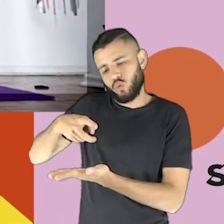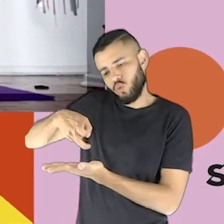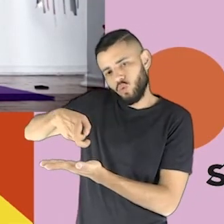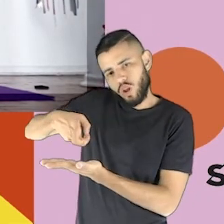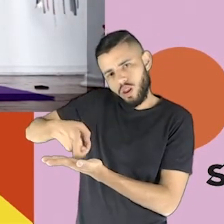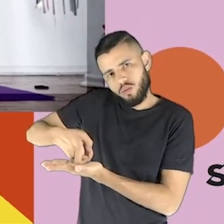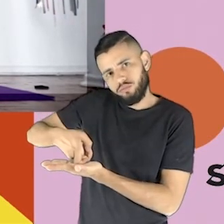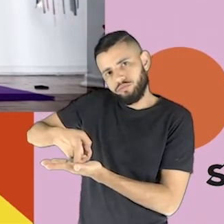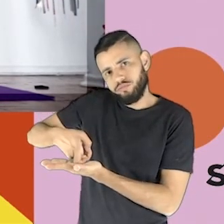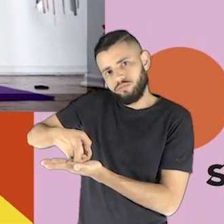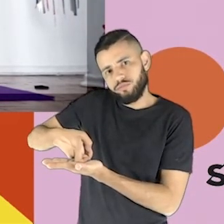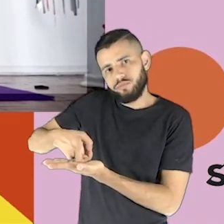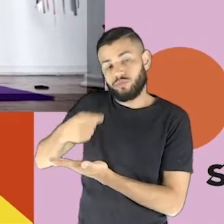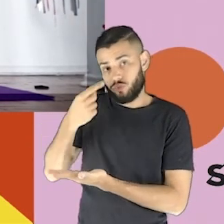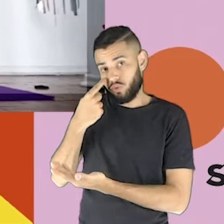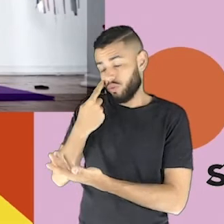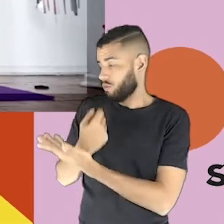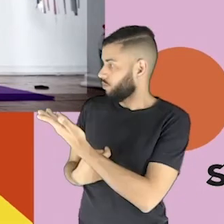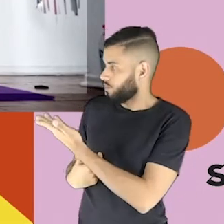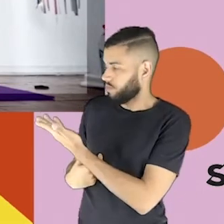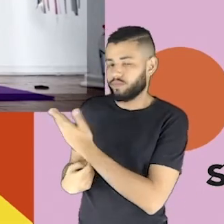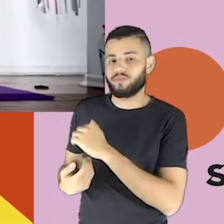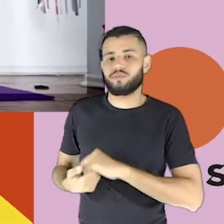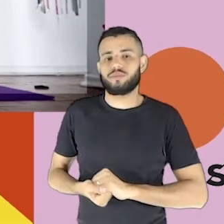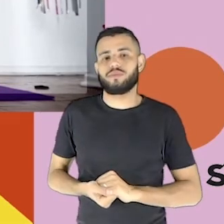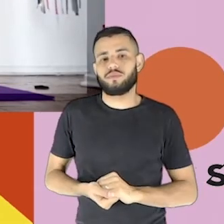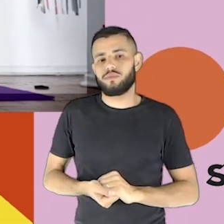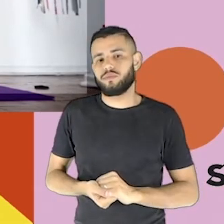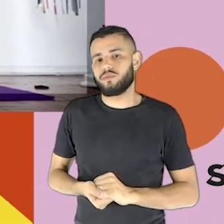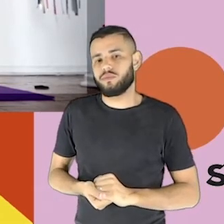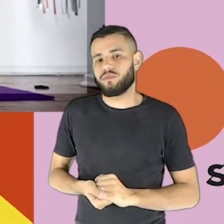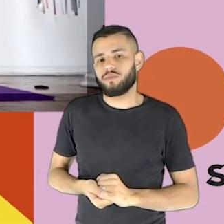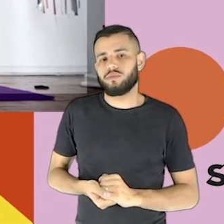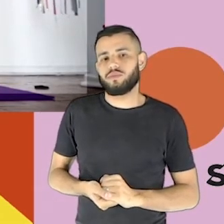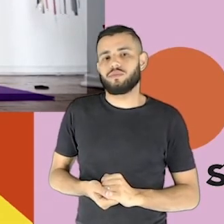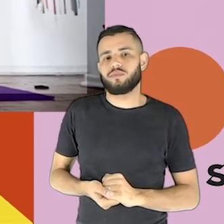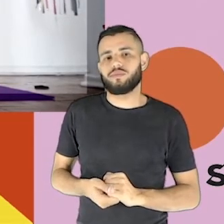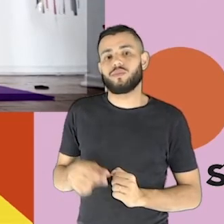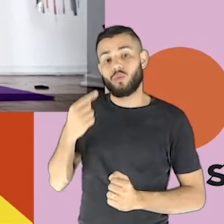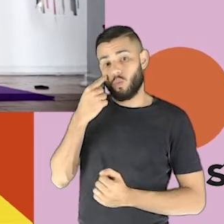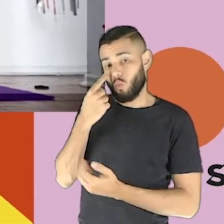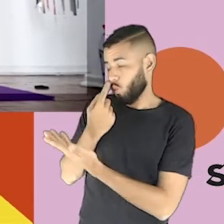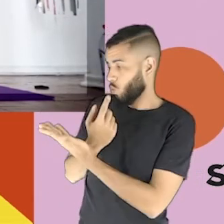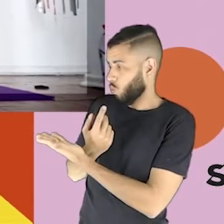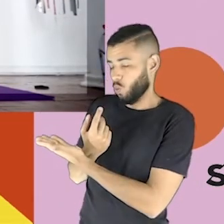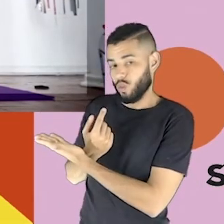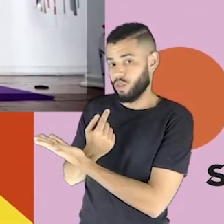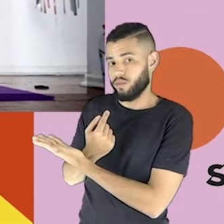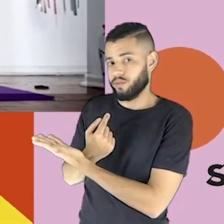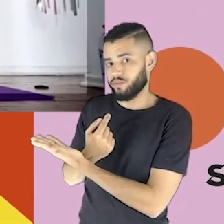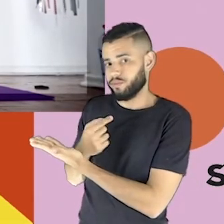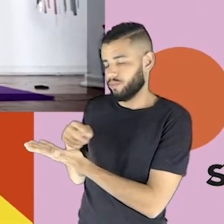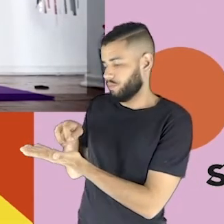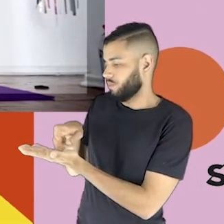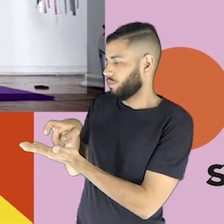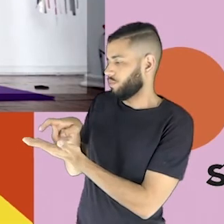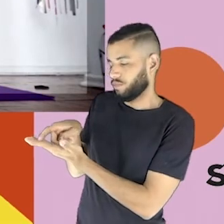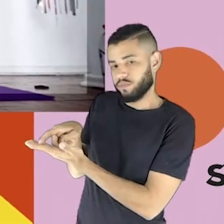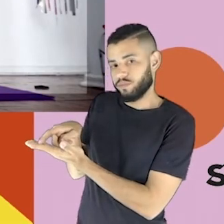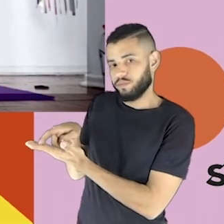no chão. Muito bem. Traz o joelho esquerdo, o pé esquerdo aqui para trás. Traz o pé direito aqui para